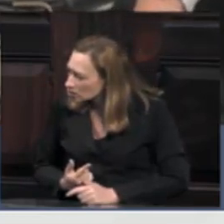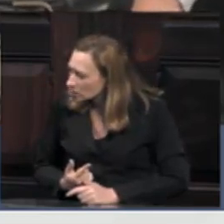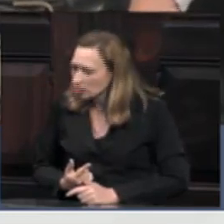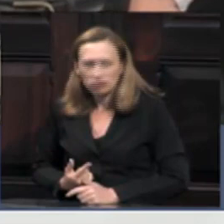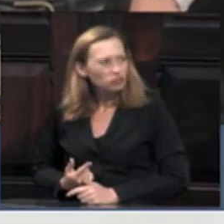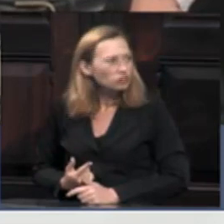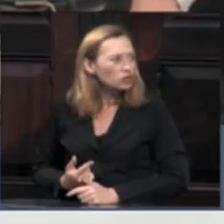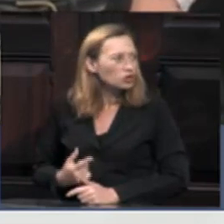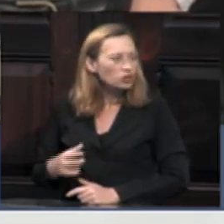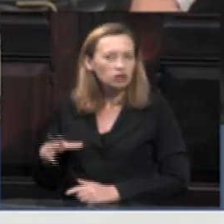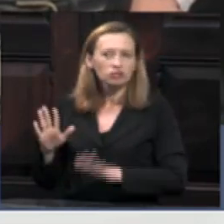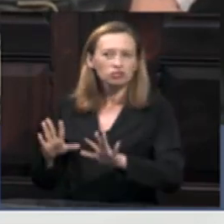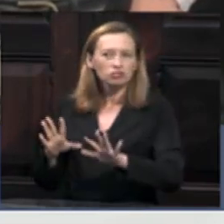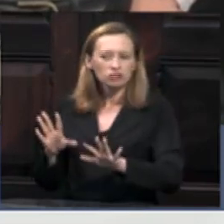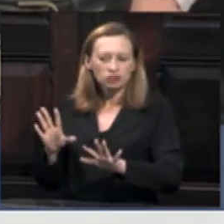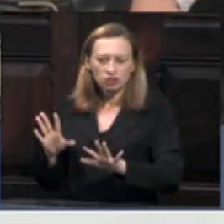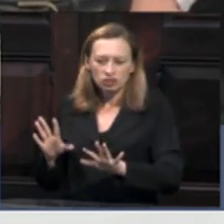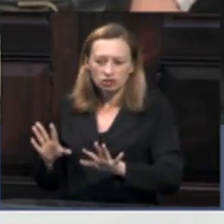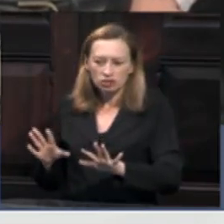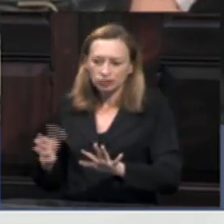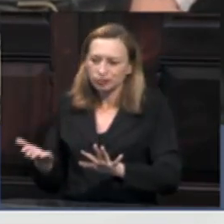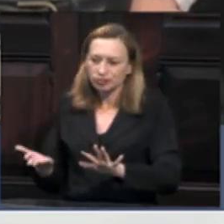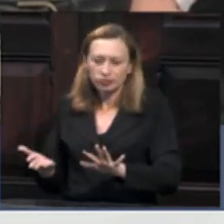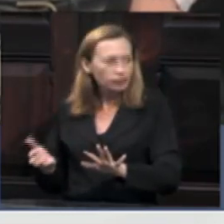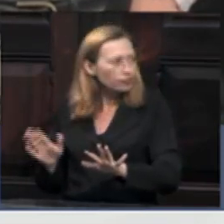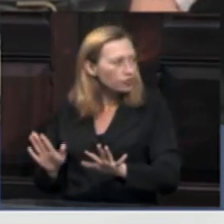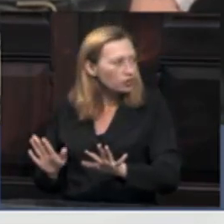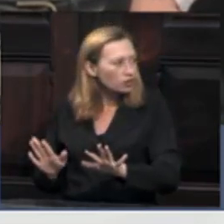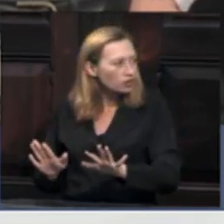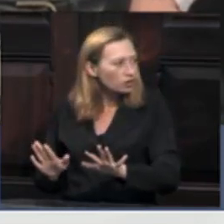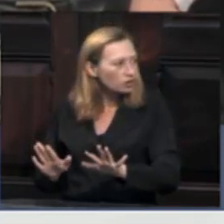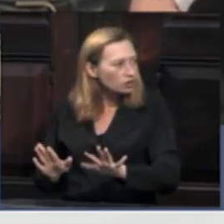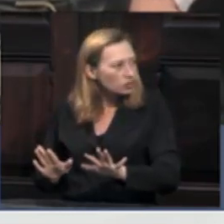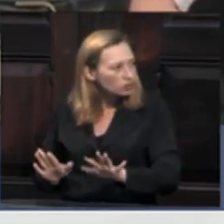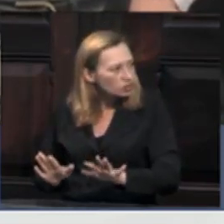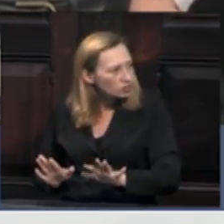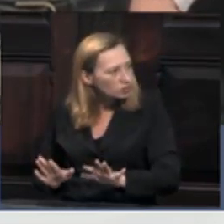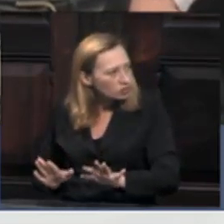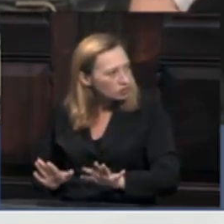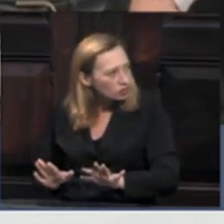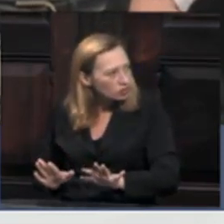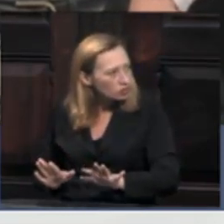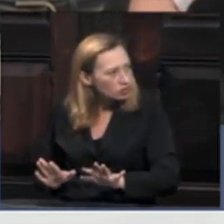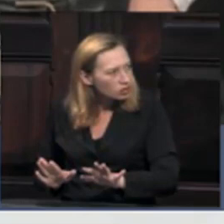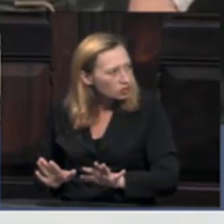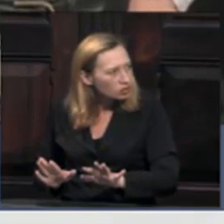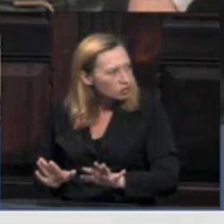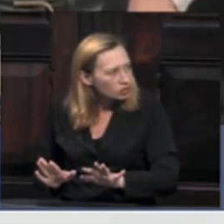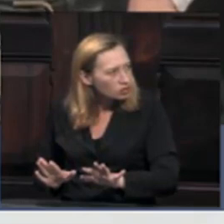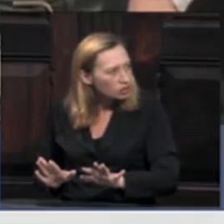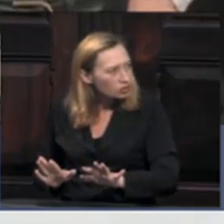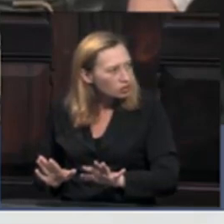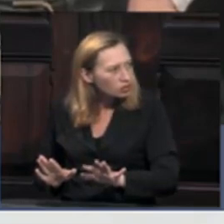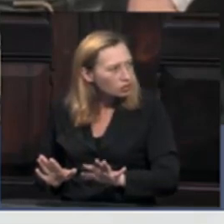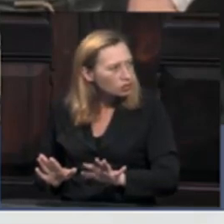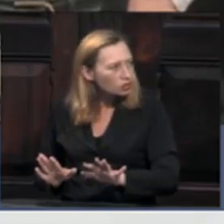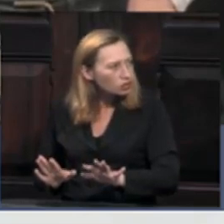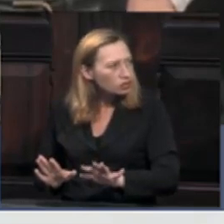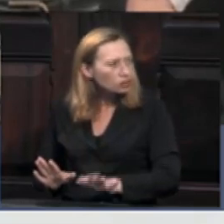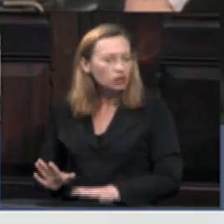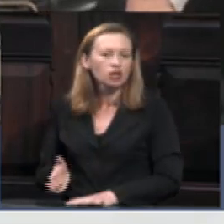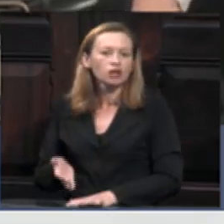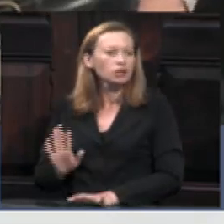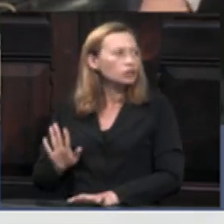Schmidt, e do futuro secretário Lucas Tristão. Gustavo Schmidt,